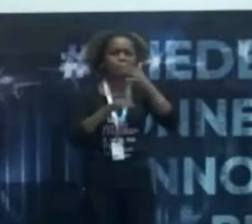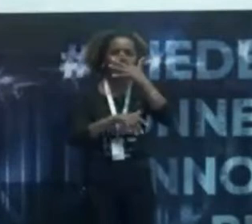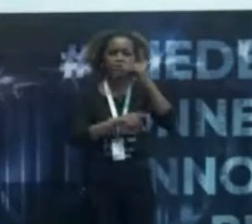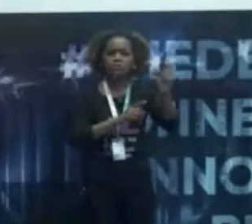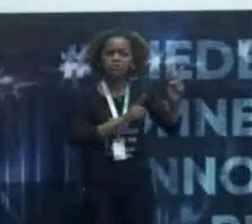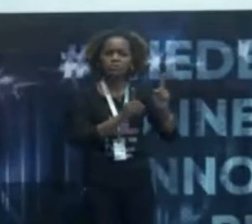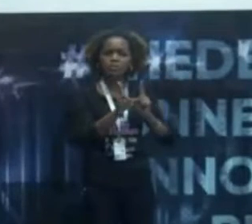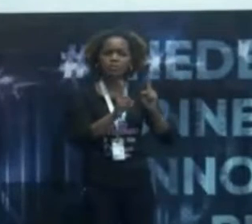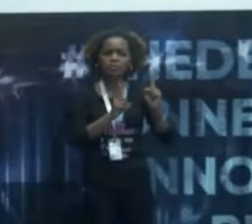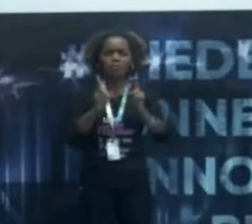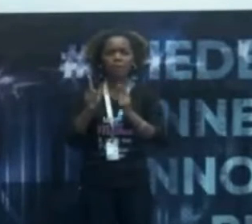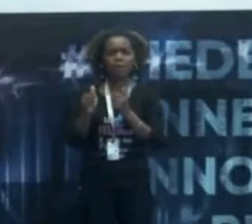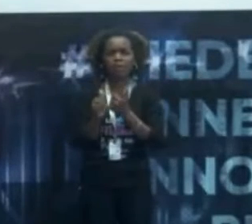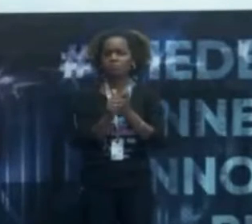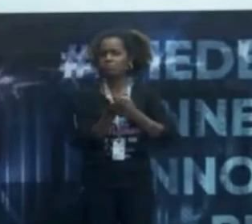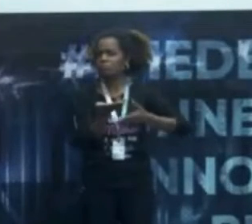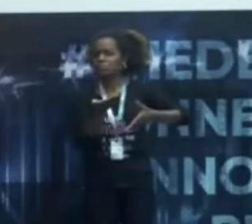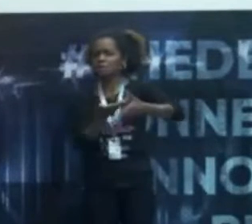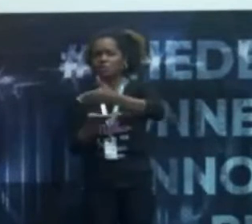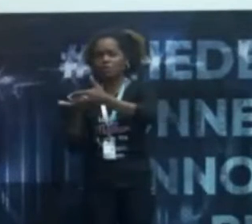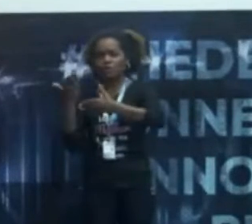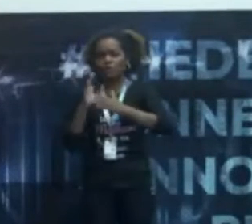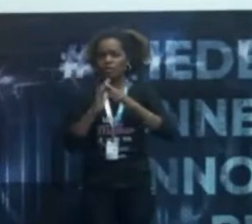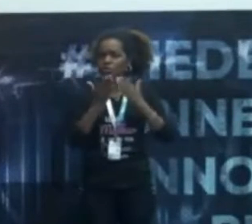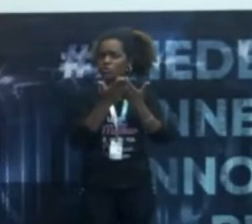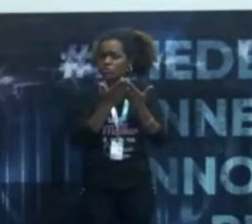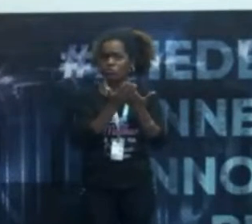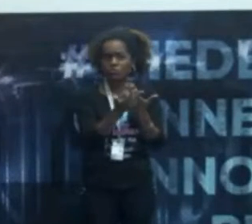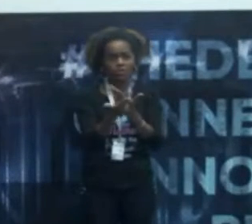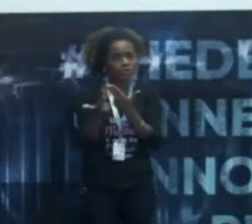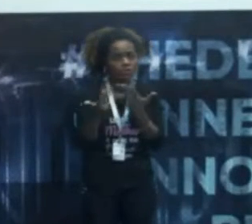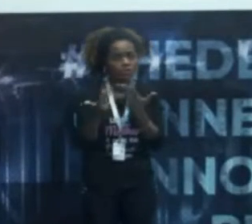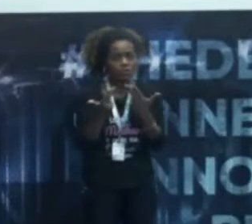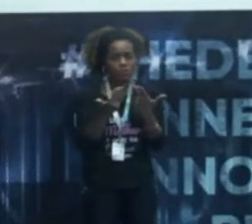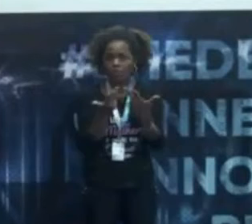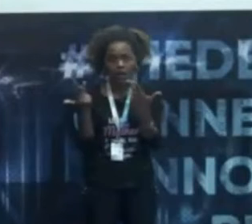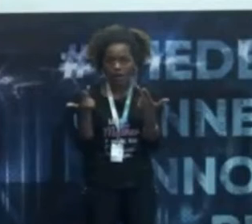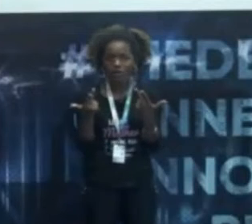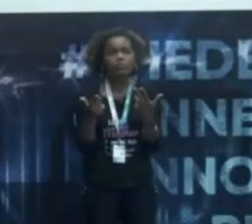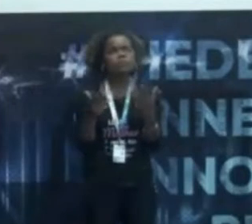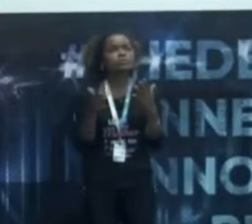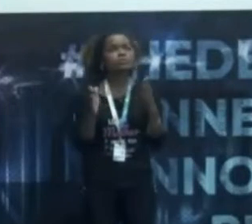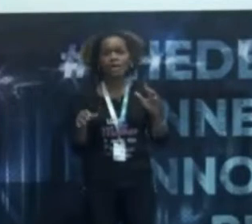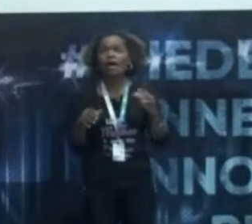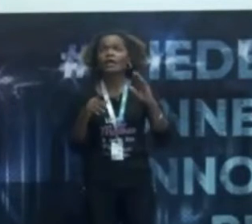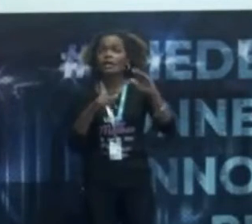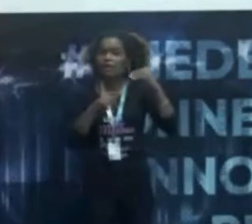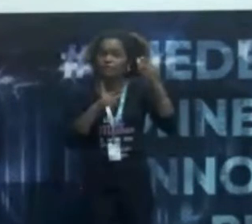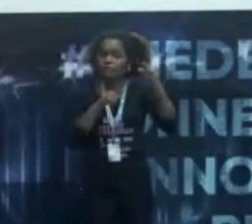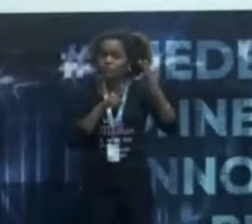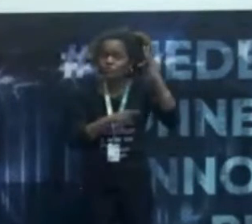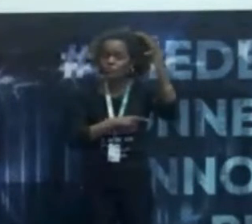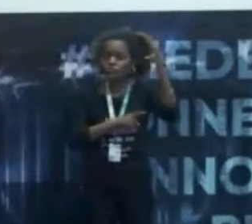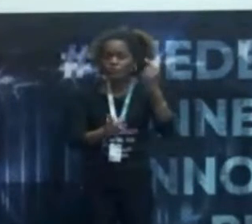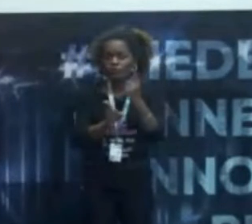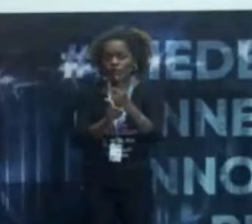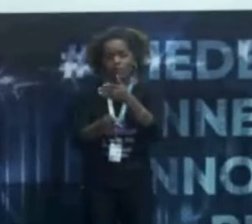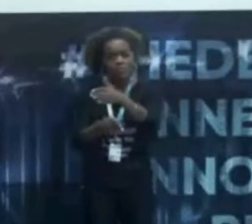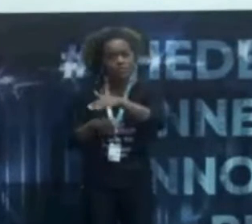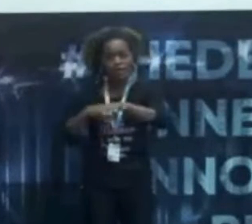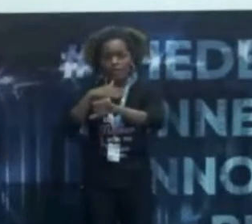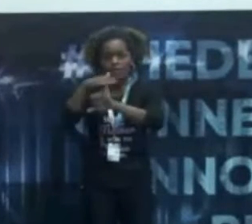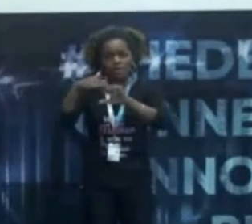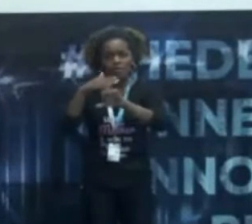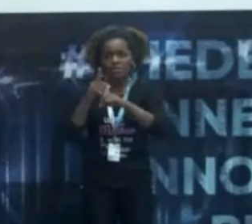da empresa. Ué, estudaram com ele, não estudaram? Né? Não passaram os anos com ele? Então, vão estar na empresa com ele. Isso para ele vai ser muito